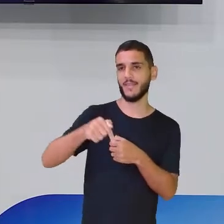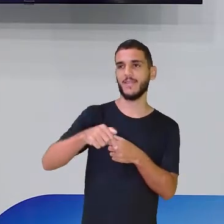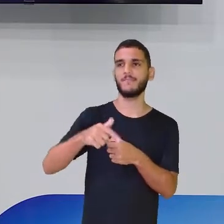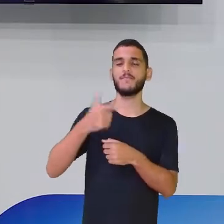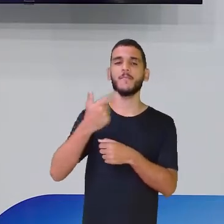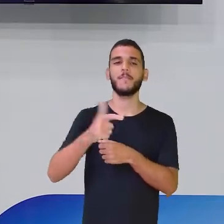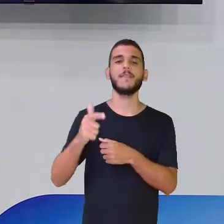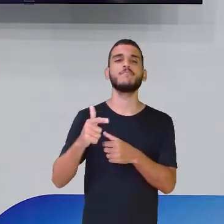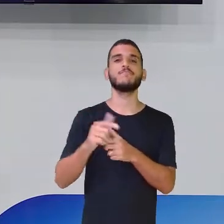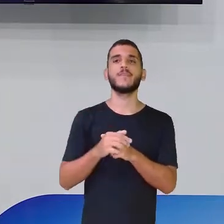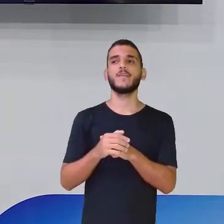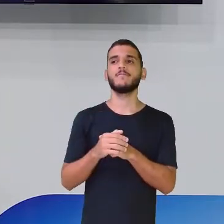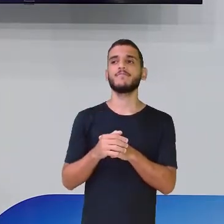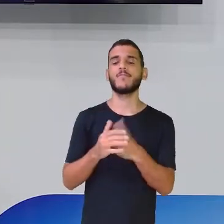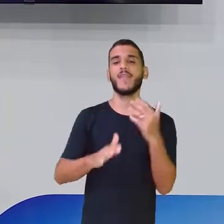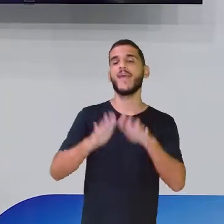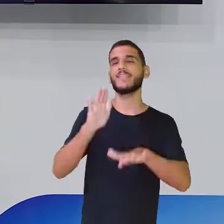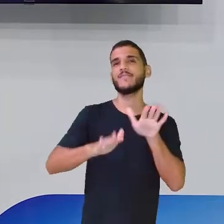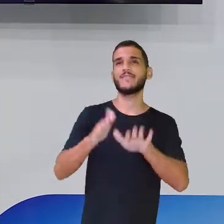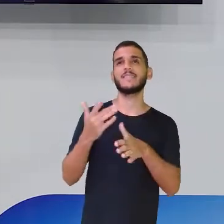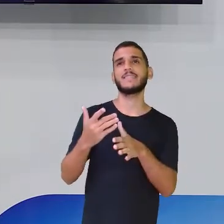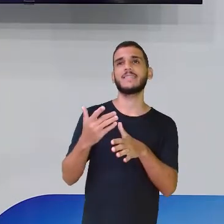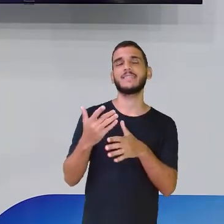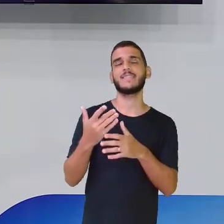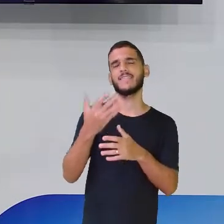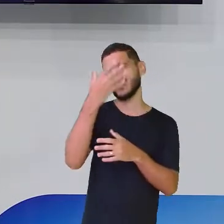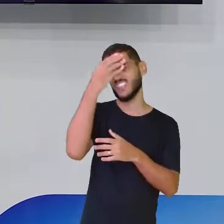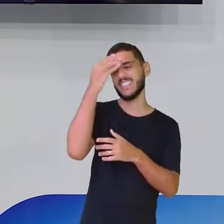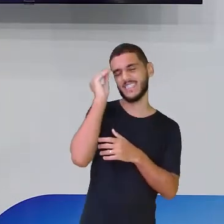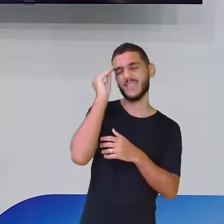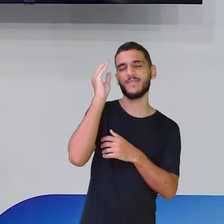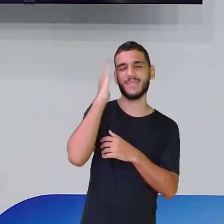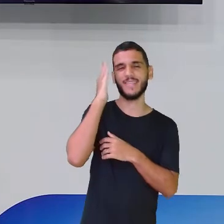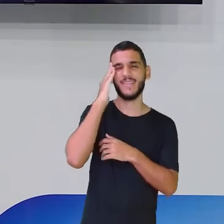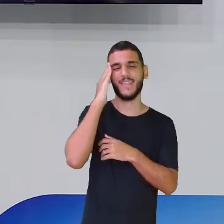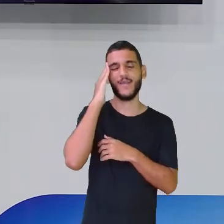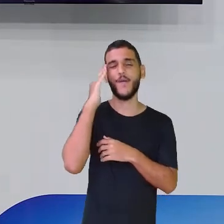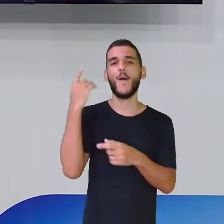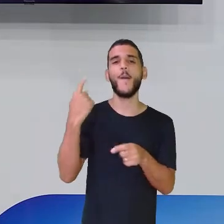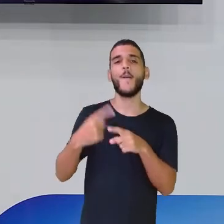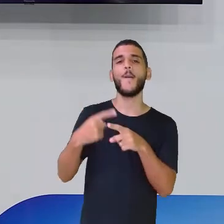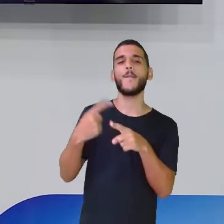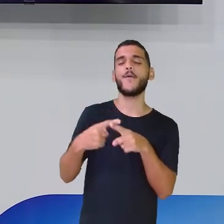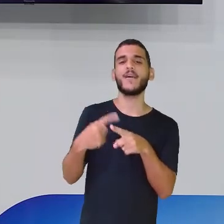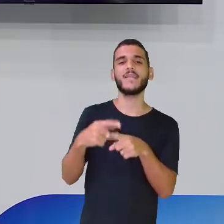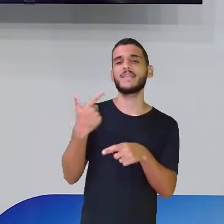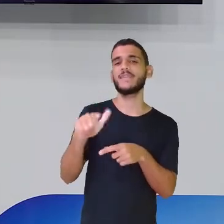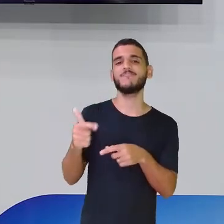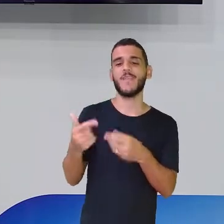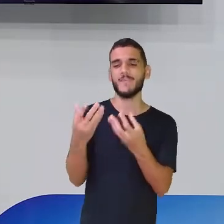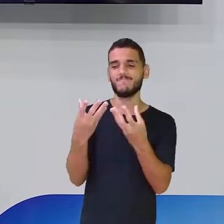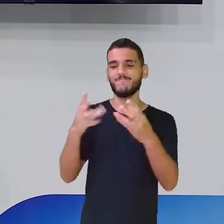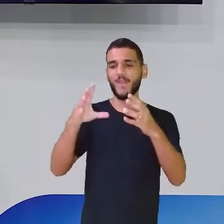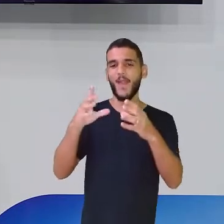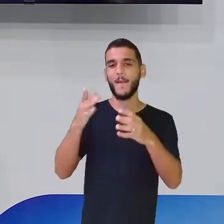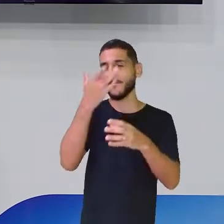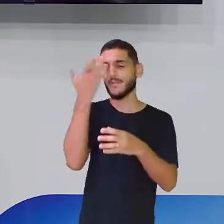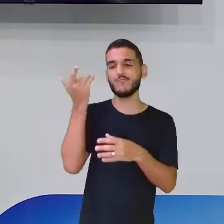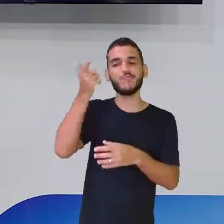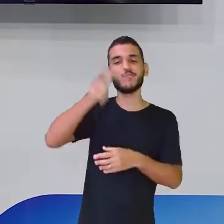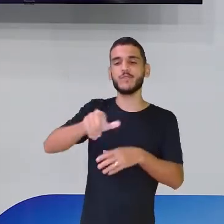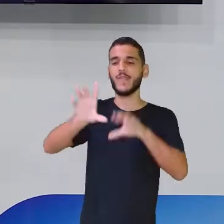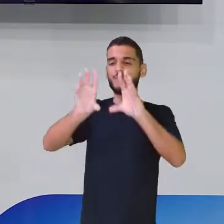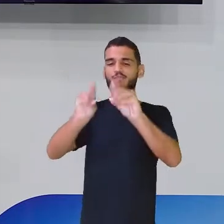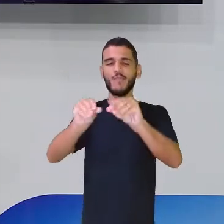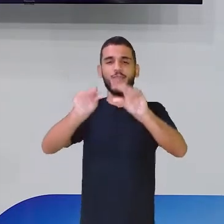é algo que, às vezes, a gente passa batido justamente por ele não ter essa materialidade e, muitas vezes, não